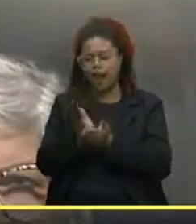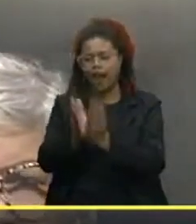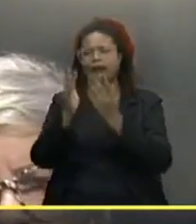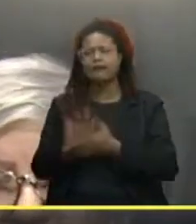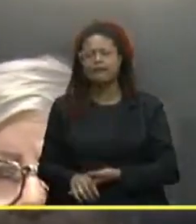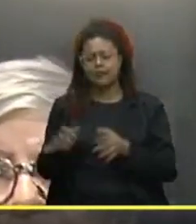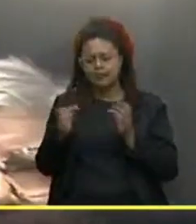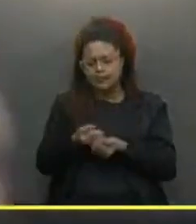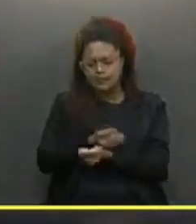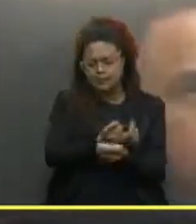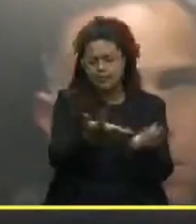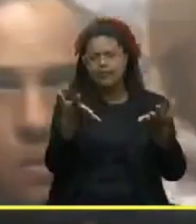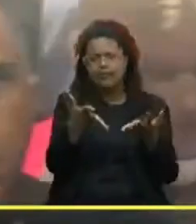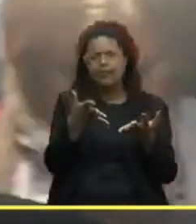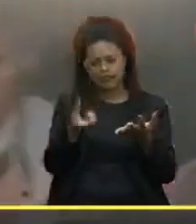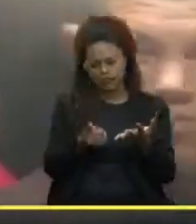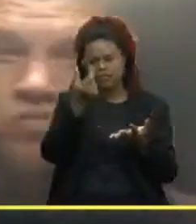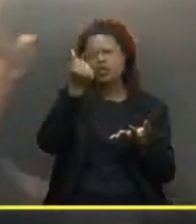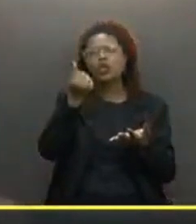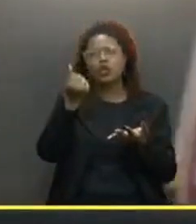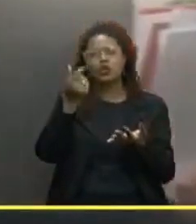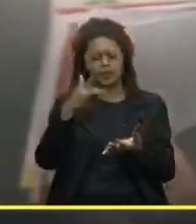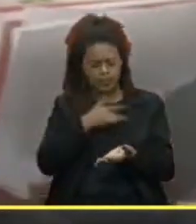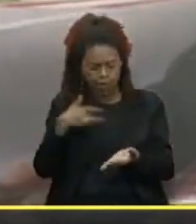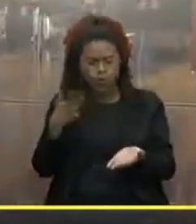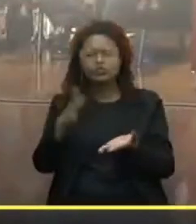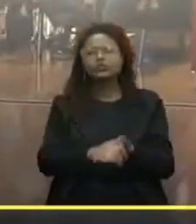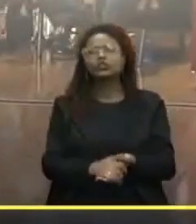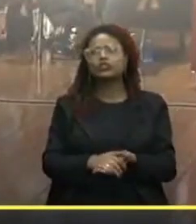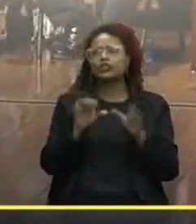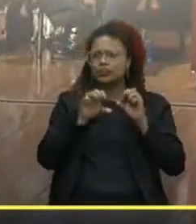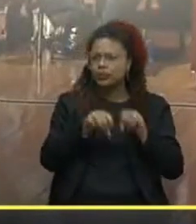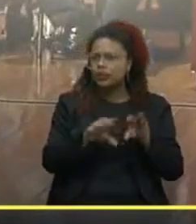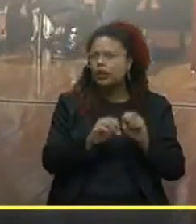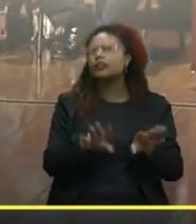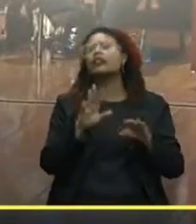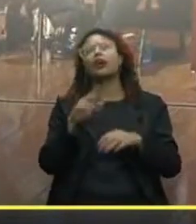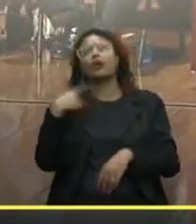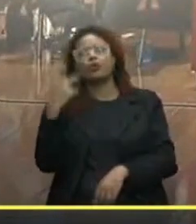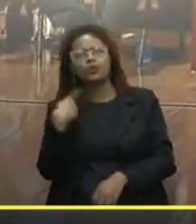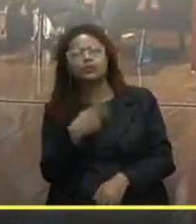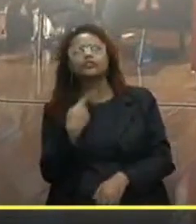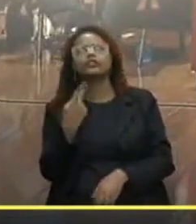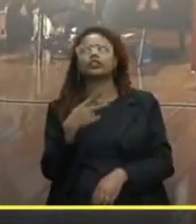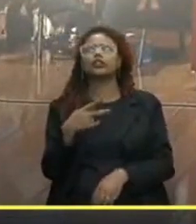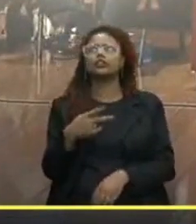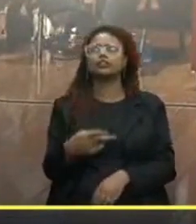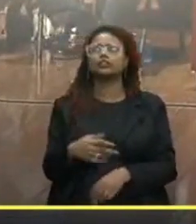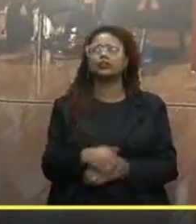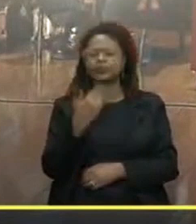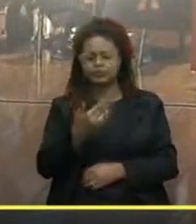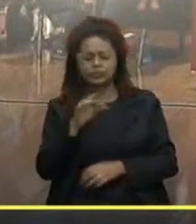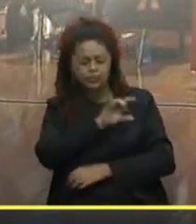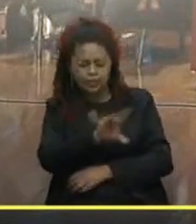para distribuir esses recursos para a saúde, para a educação, para as políticas que estão sendo solicitadas por cada um